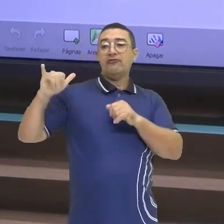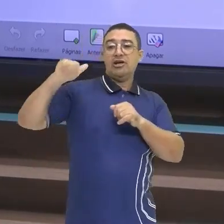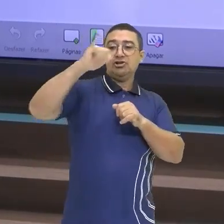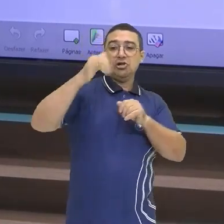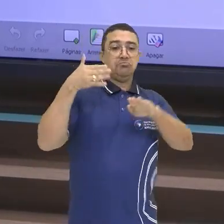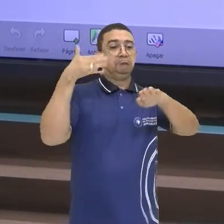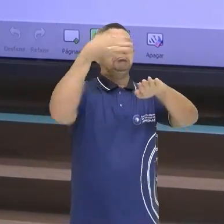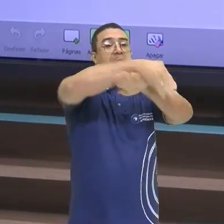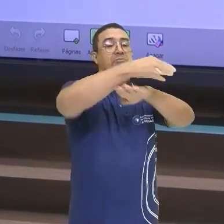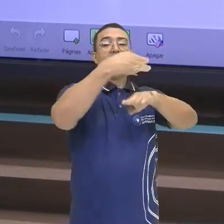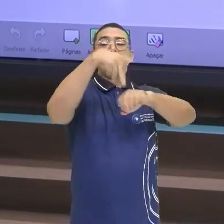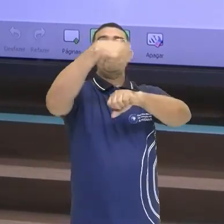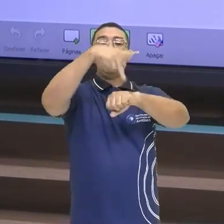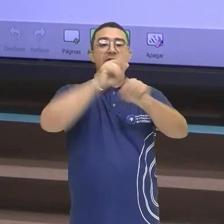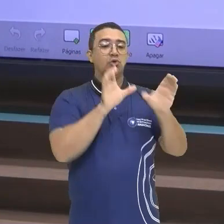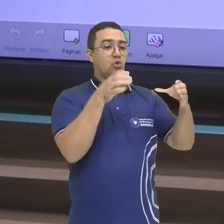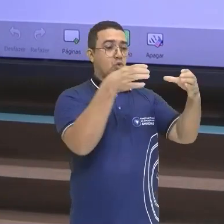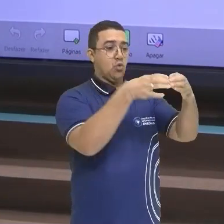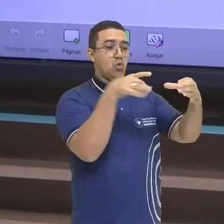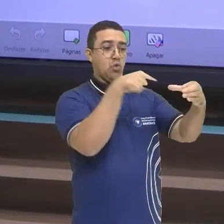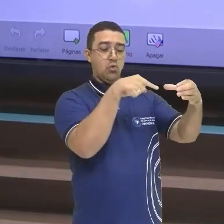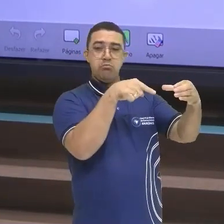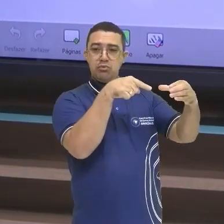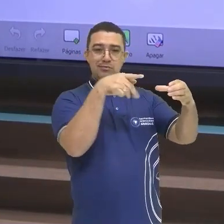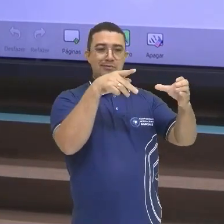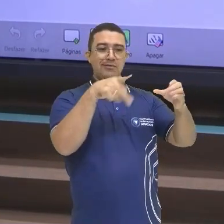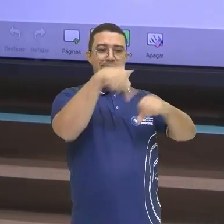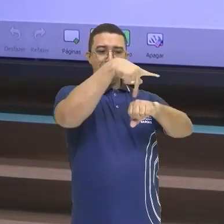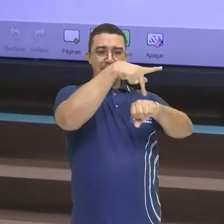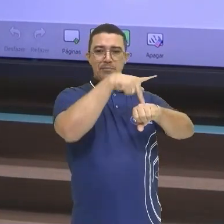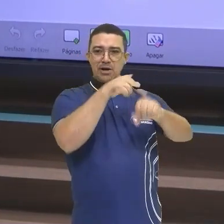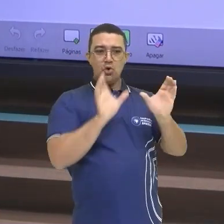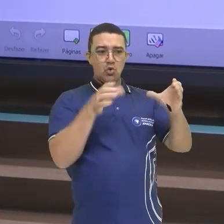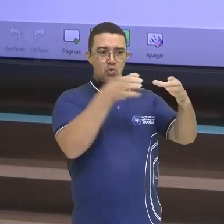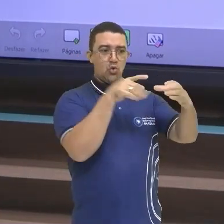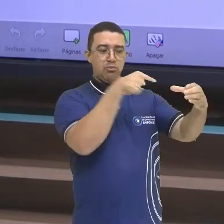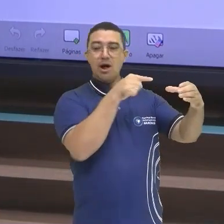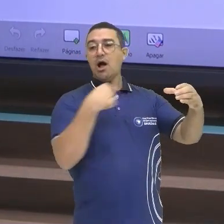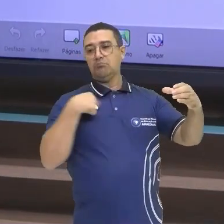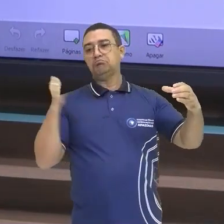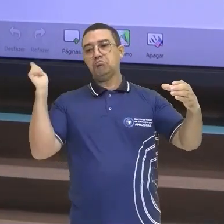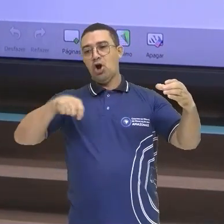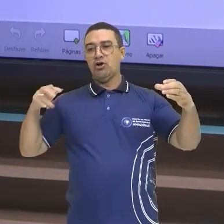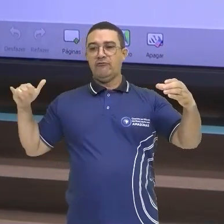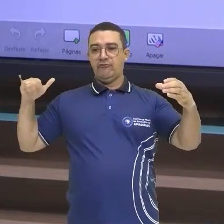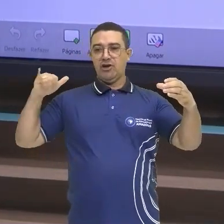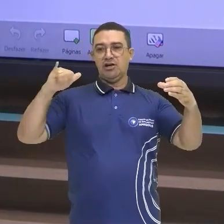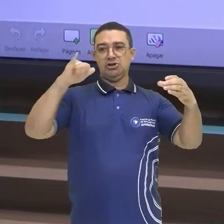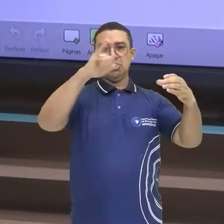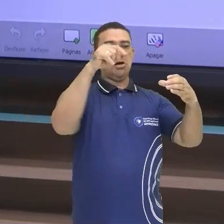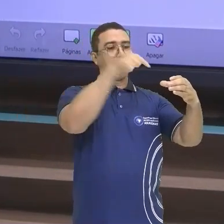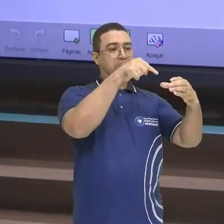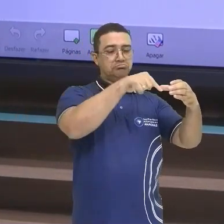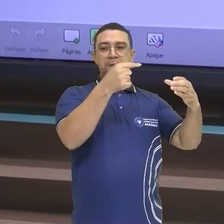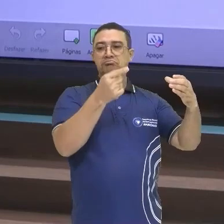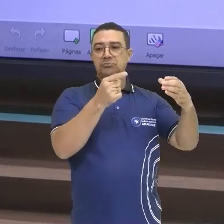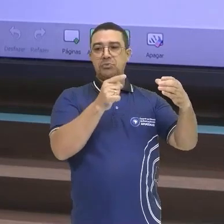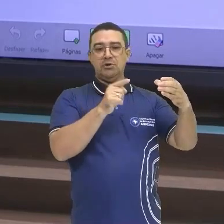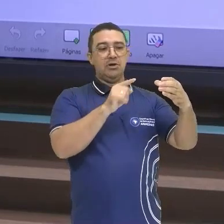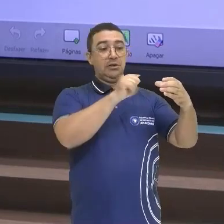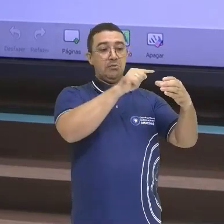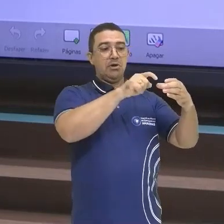livremente dentro desses países que compõem o bloco econômico, tá certo? E não só pessoas, como eu falei para vocês.